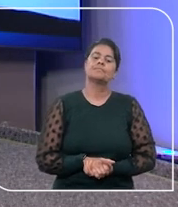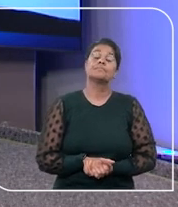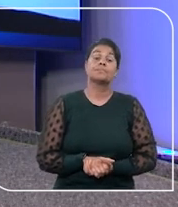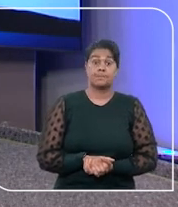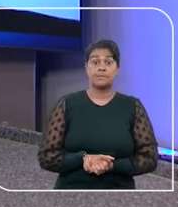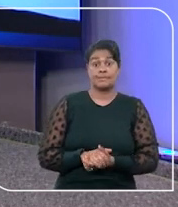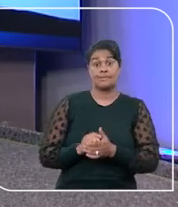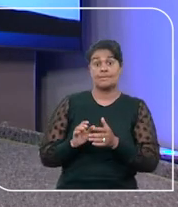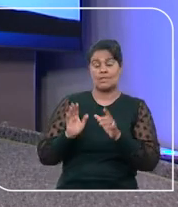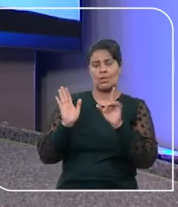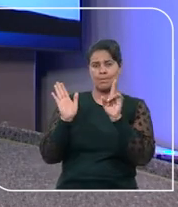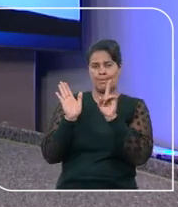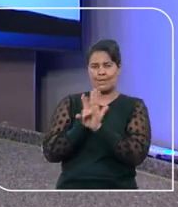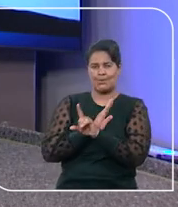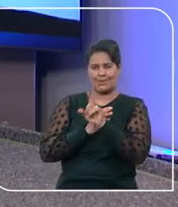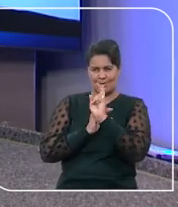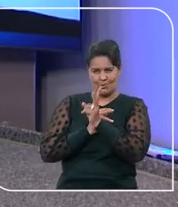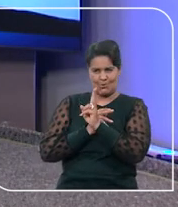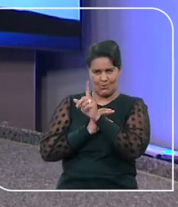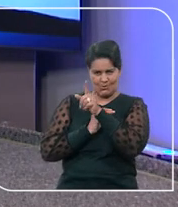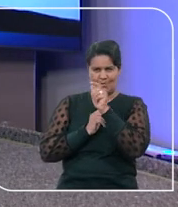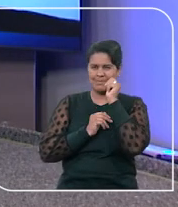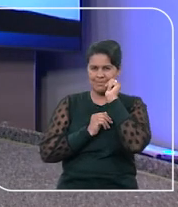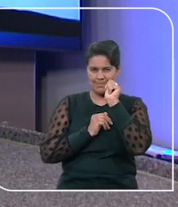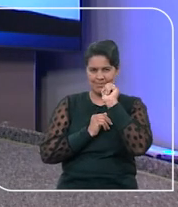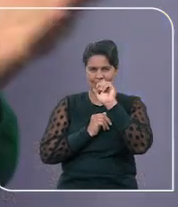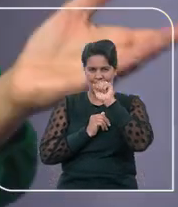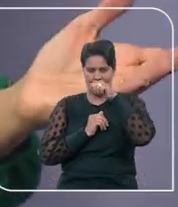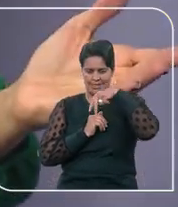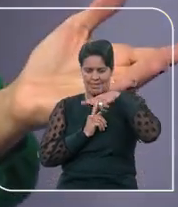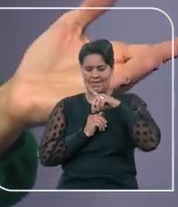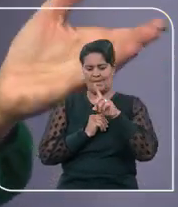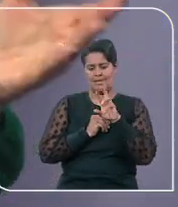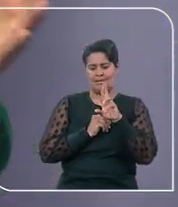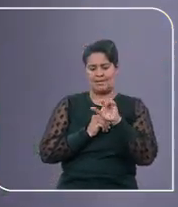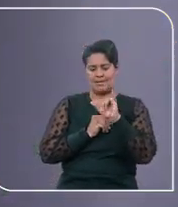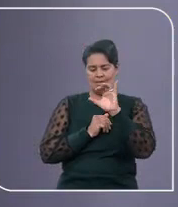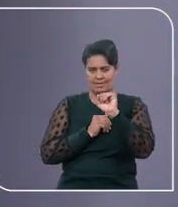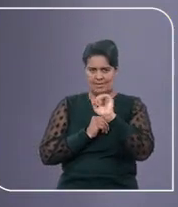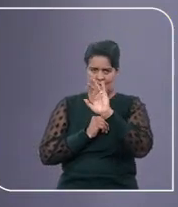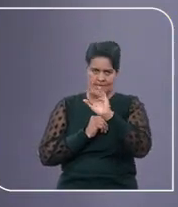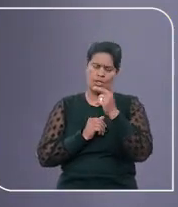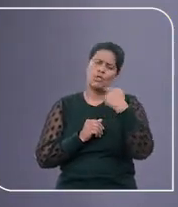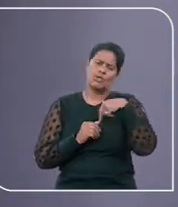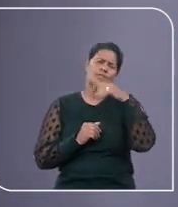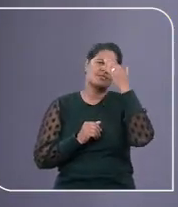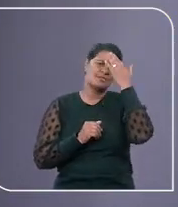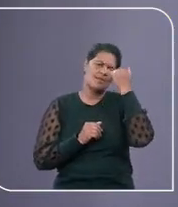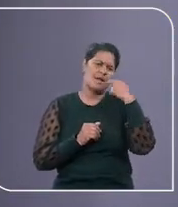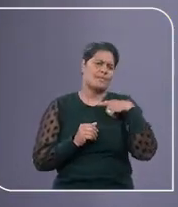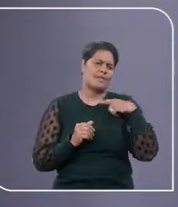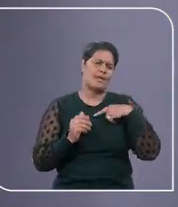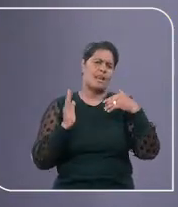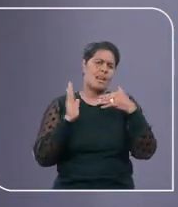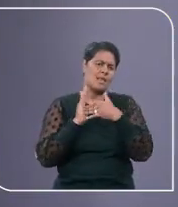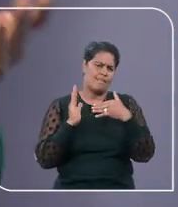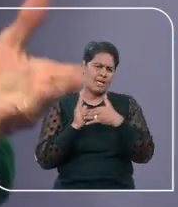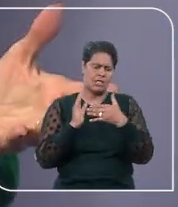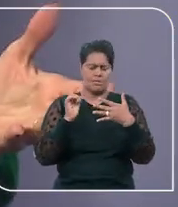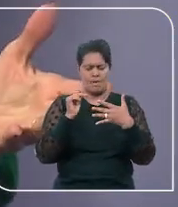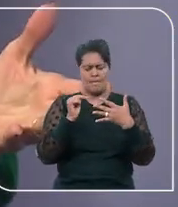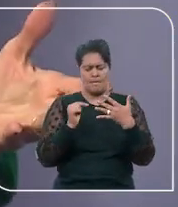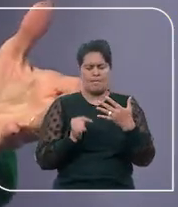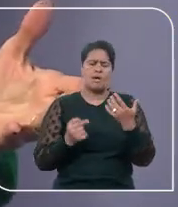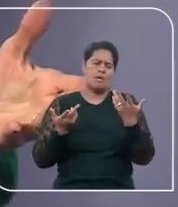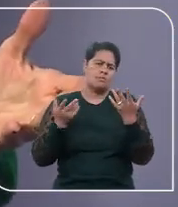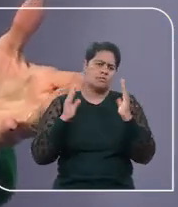sabe que há limitações, enfim, das mais variadas formas para que se mantenha, como você bem destacou, a segurança